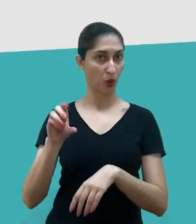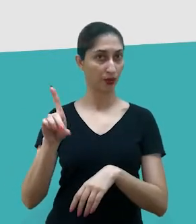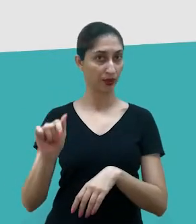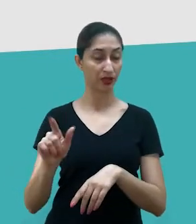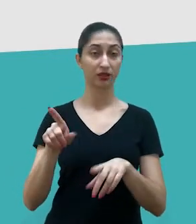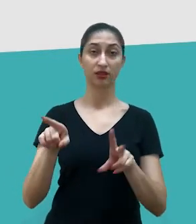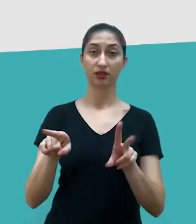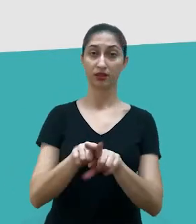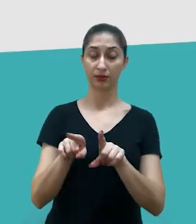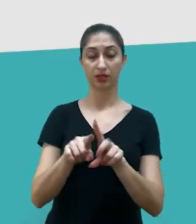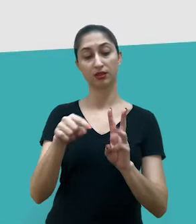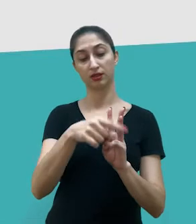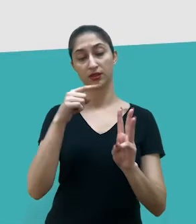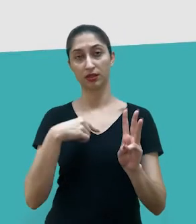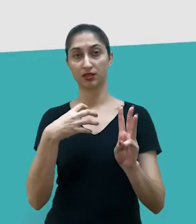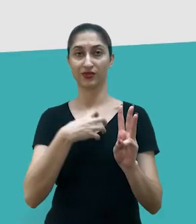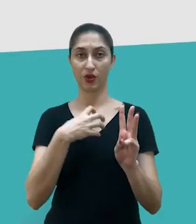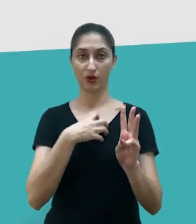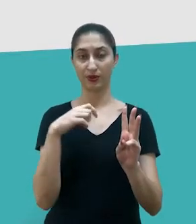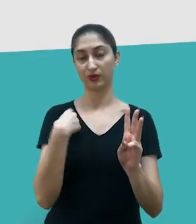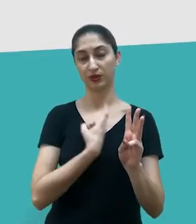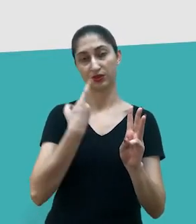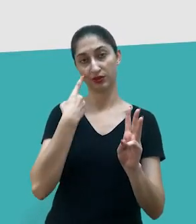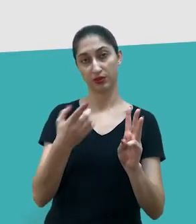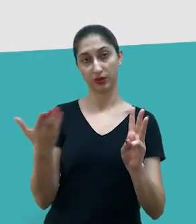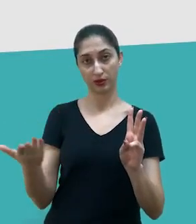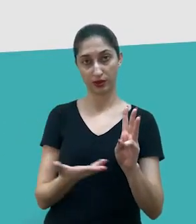essas três modalidades que a gente viu agora.